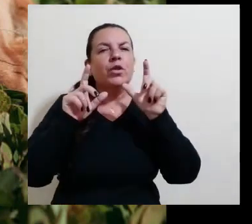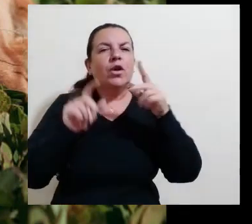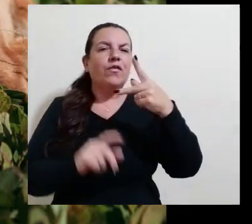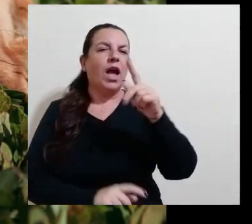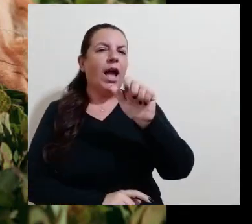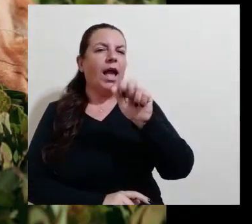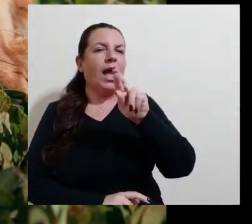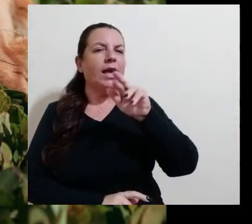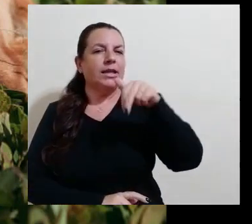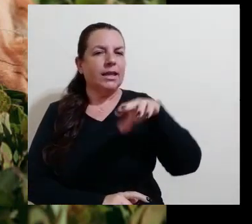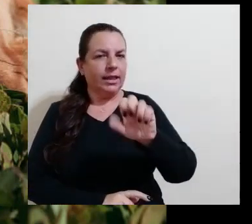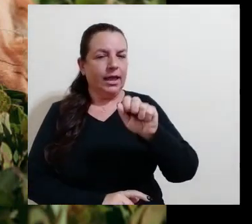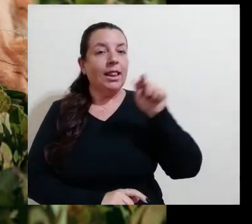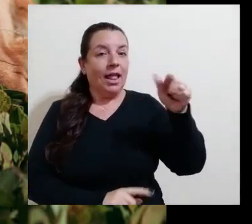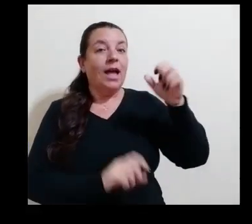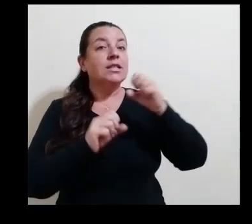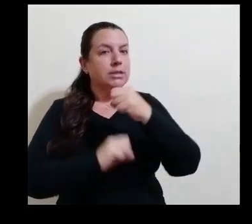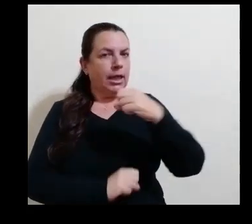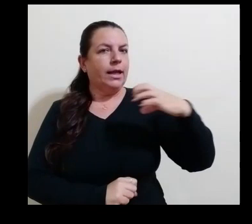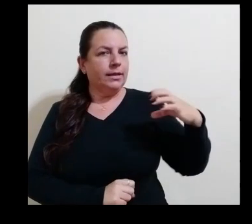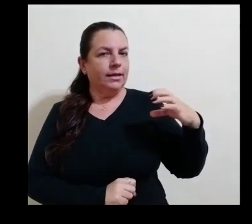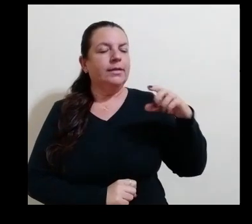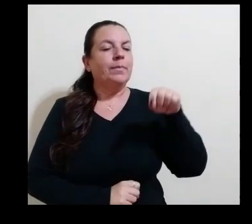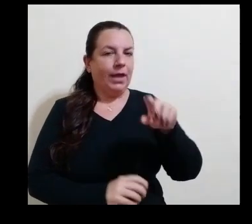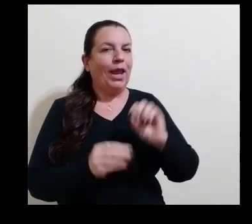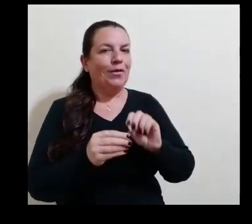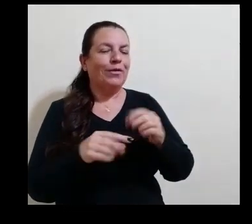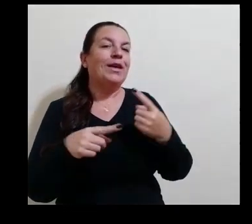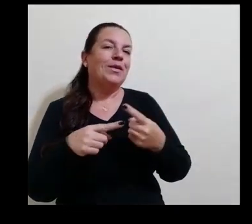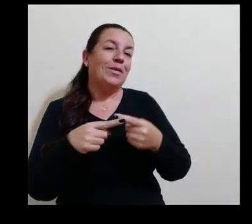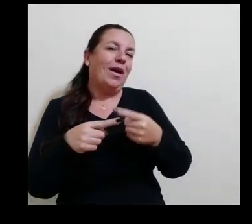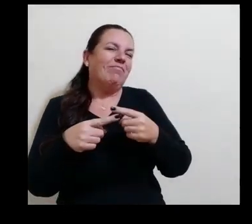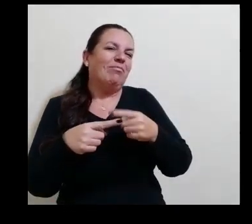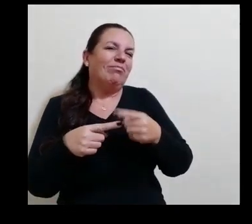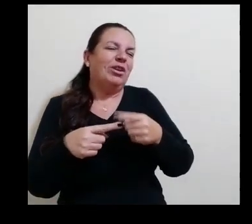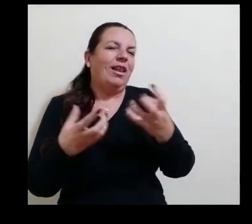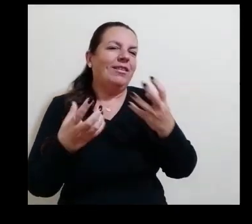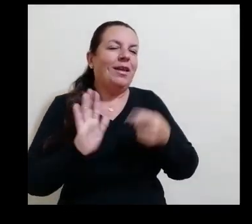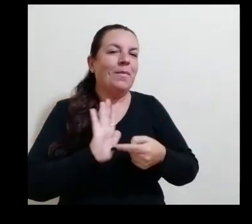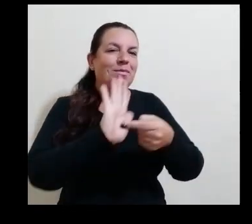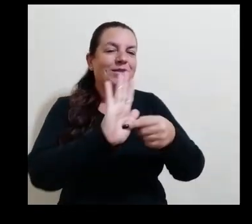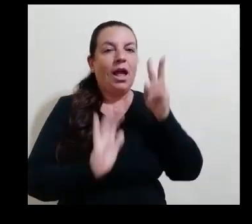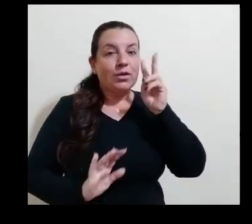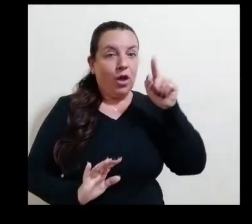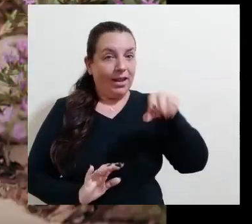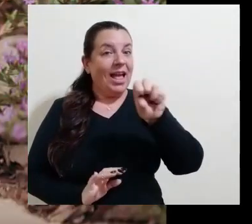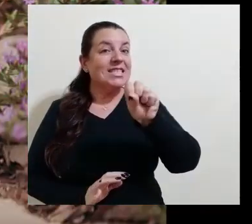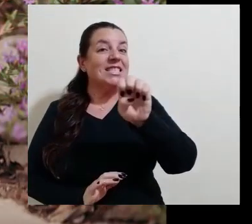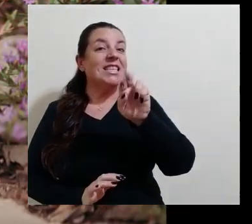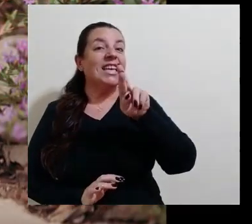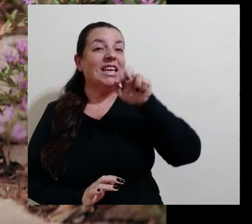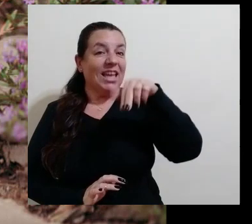melo uma fotógrafa de itajaí em santa catarina a karine resolveu fazer esse registro é a história da serena e é a seguinte